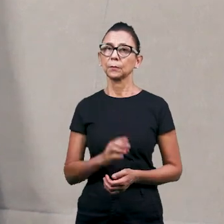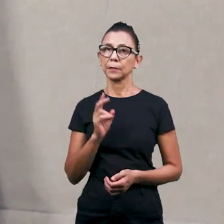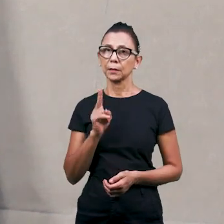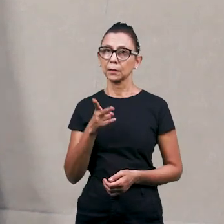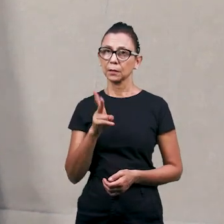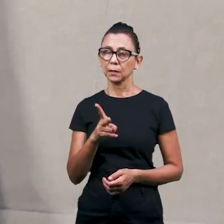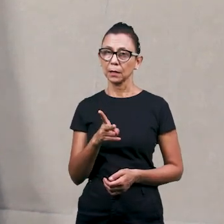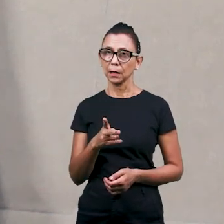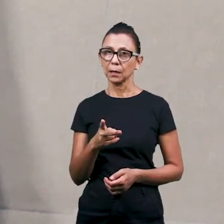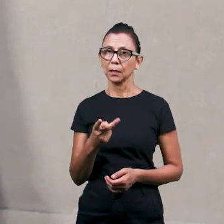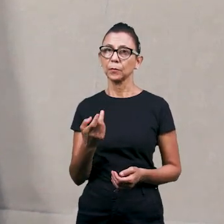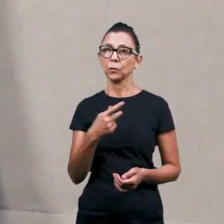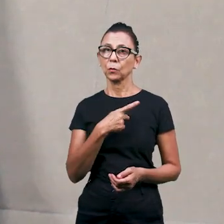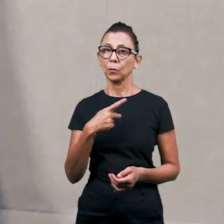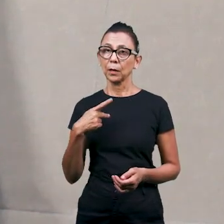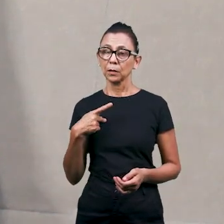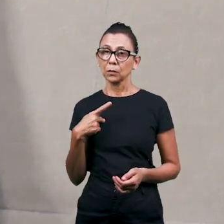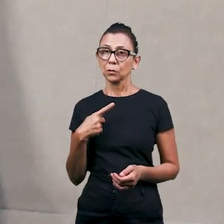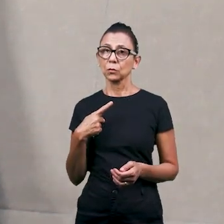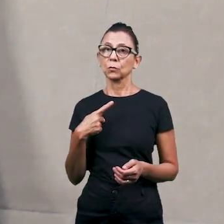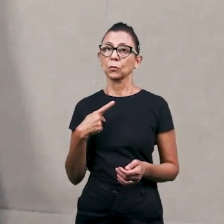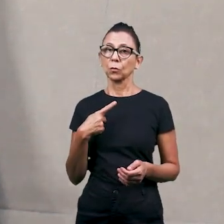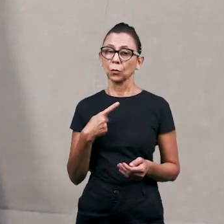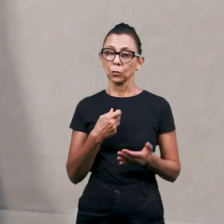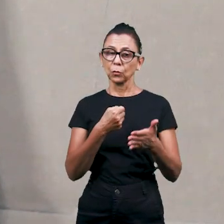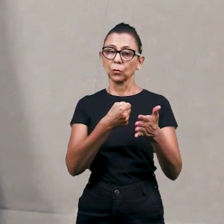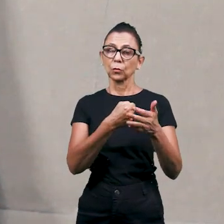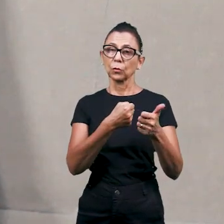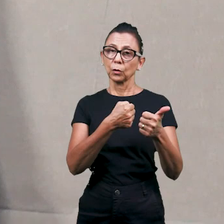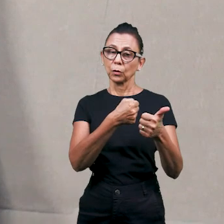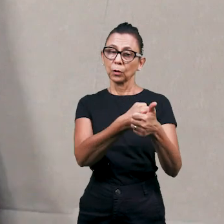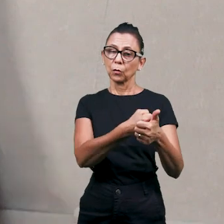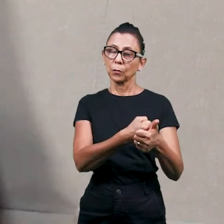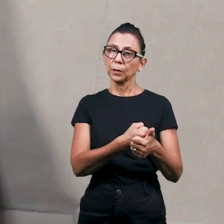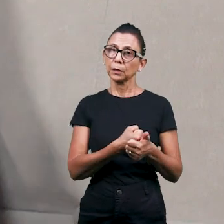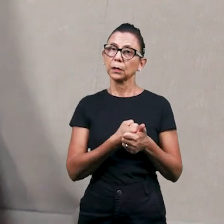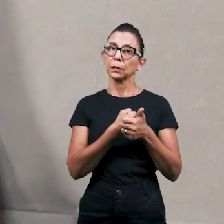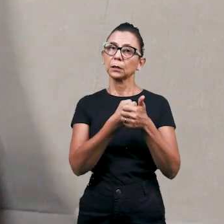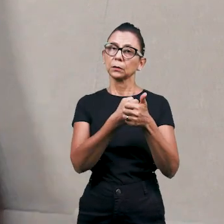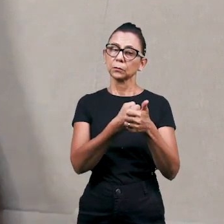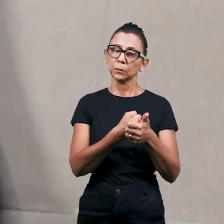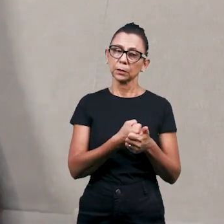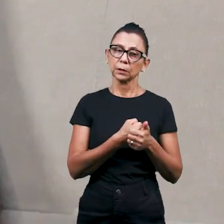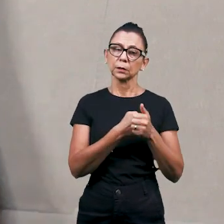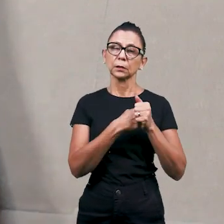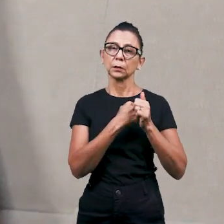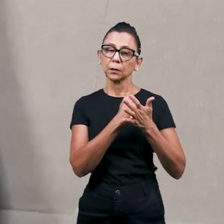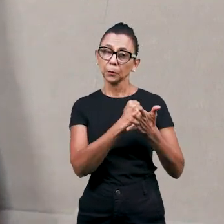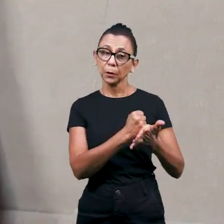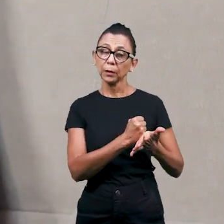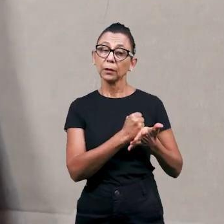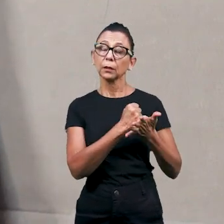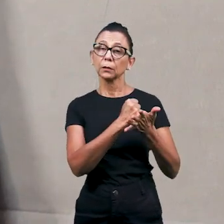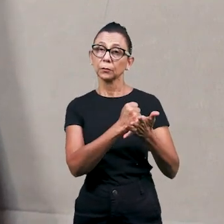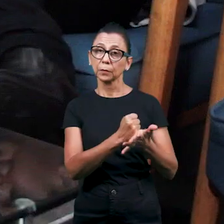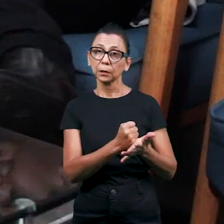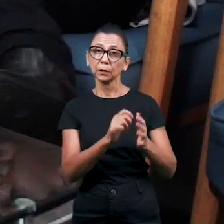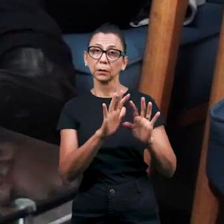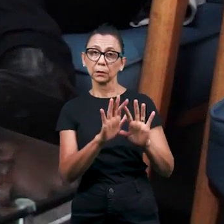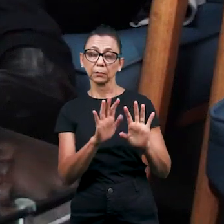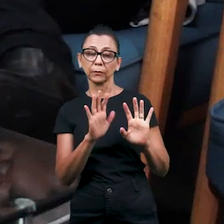ministério. Porque aquele detalhe que tem ali é uma palavra, mas o pastor não